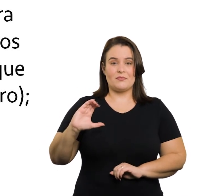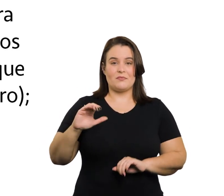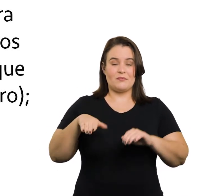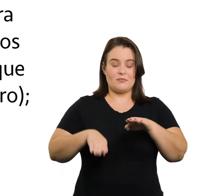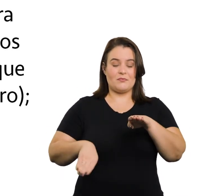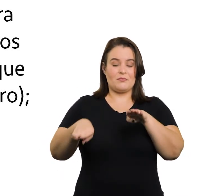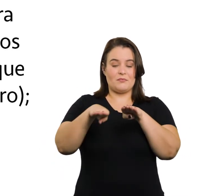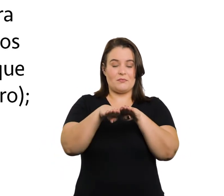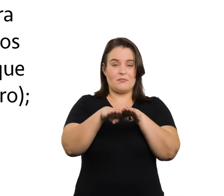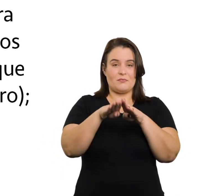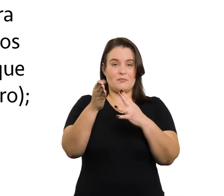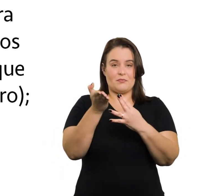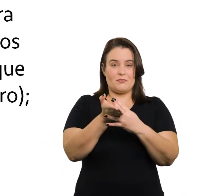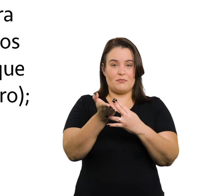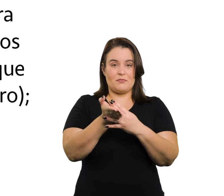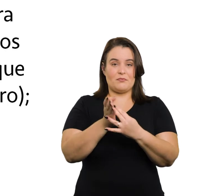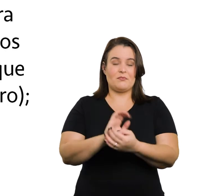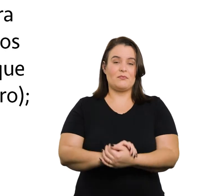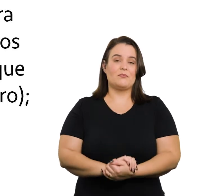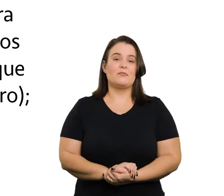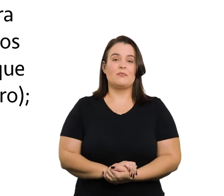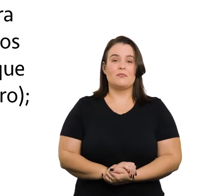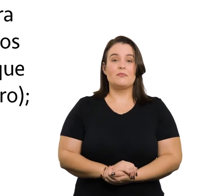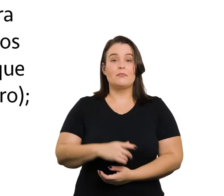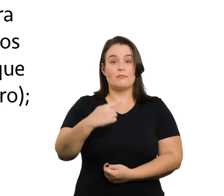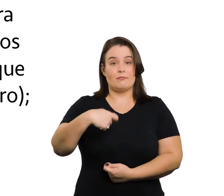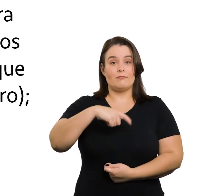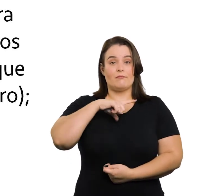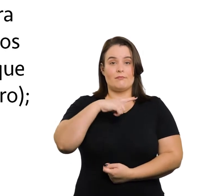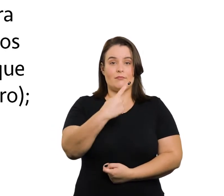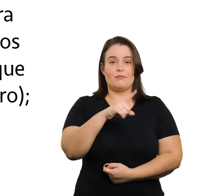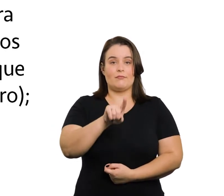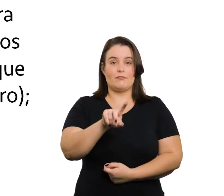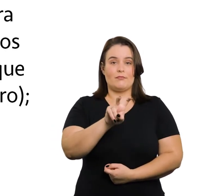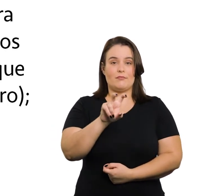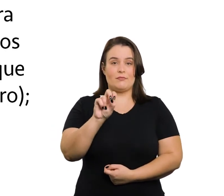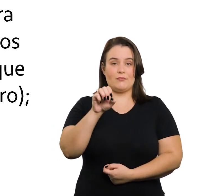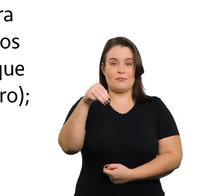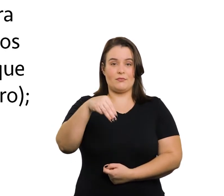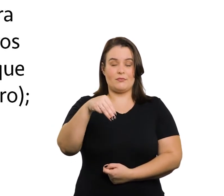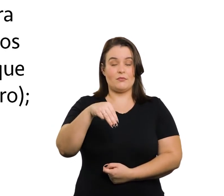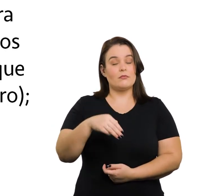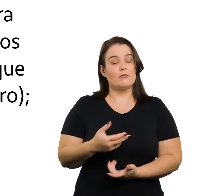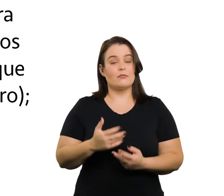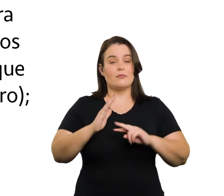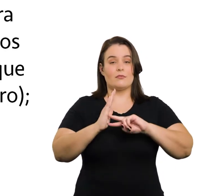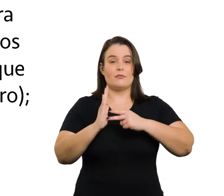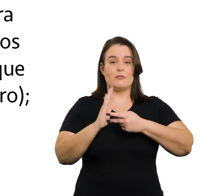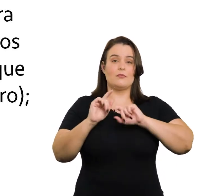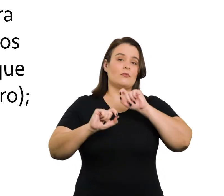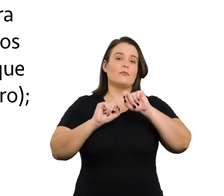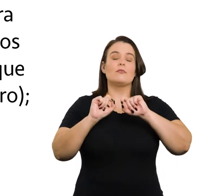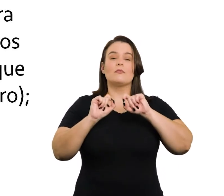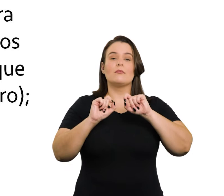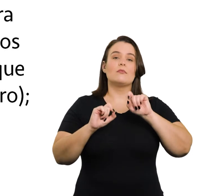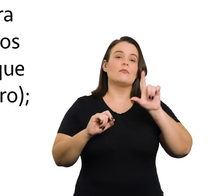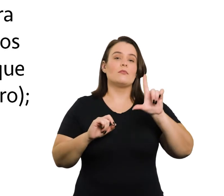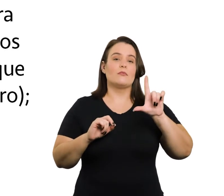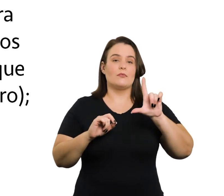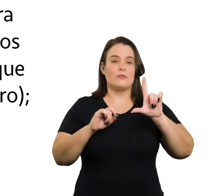Patamar intermediário. Deve ter 1,50 metros, ou seja, a largura